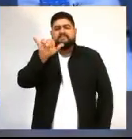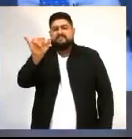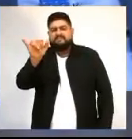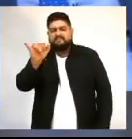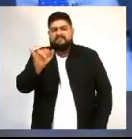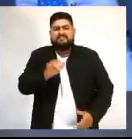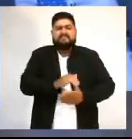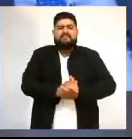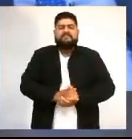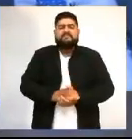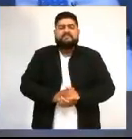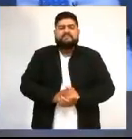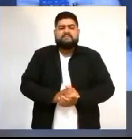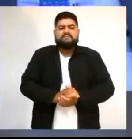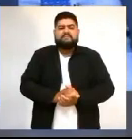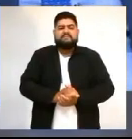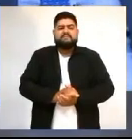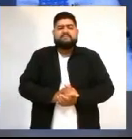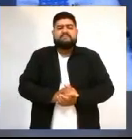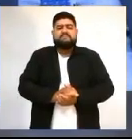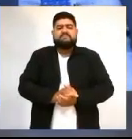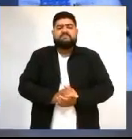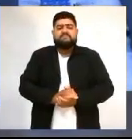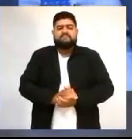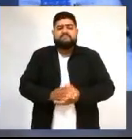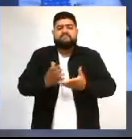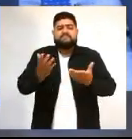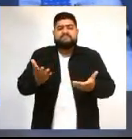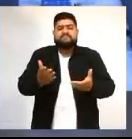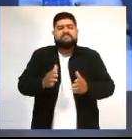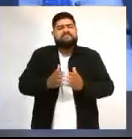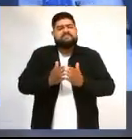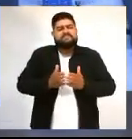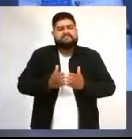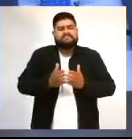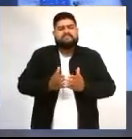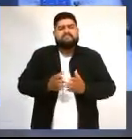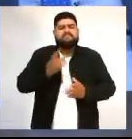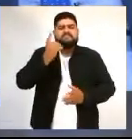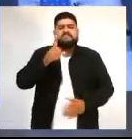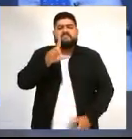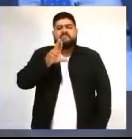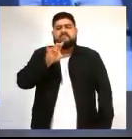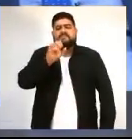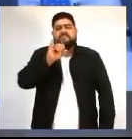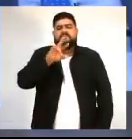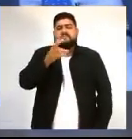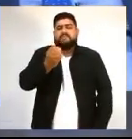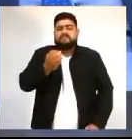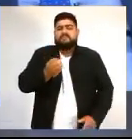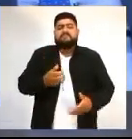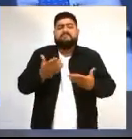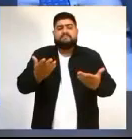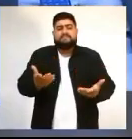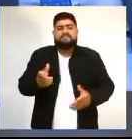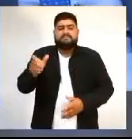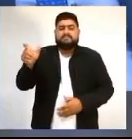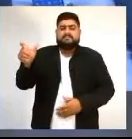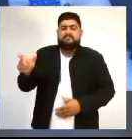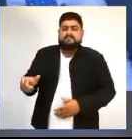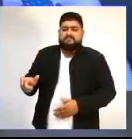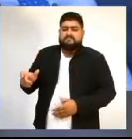técnicos? Pois é, presidente. E assim, eu, com licença, o deputado Luizinho Goebel, então, já que Vossa